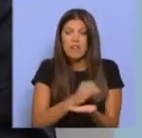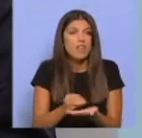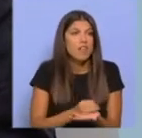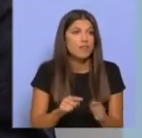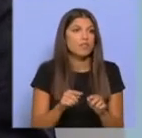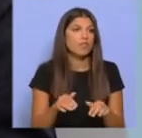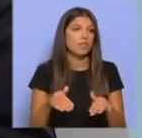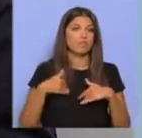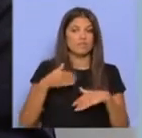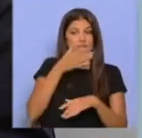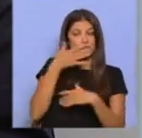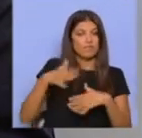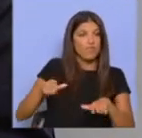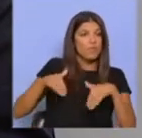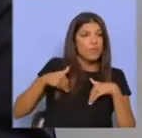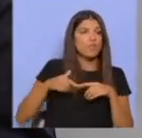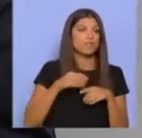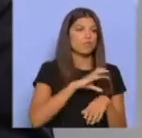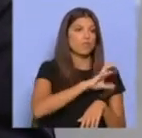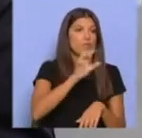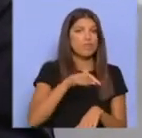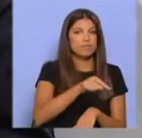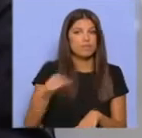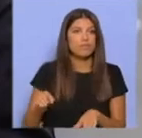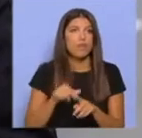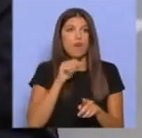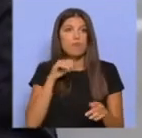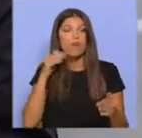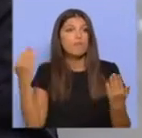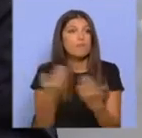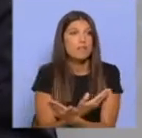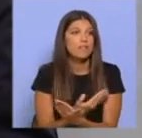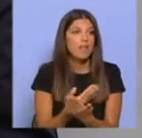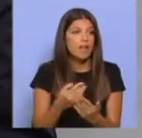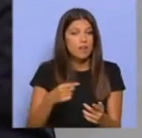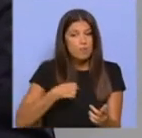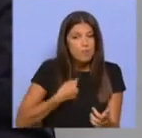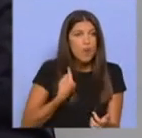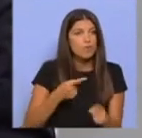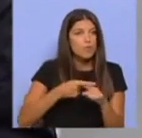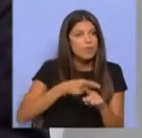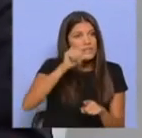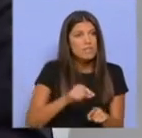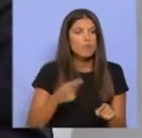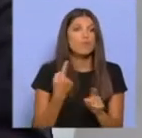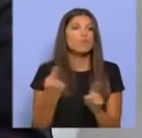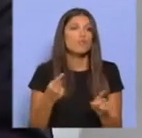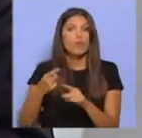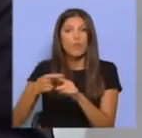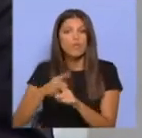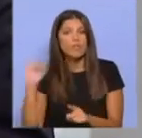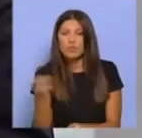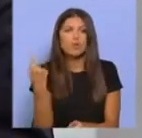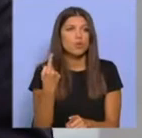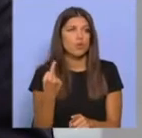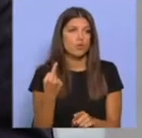egoísmo de cada país, o egoísmo de cada comunidade, mata até o seu próprio interesse. Porque é do interesse comum, sendo uma